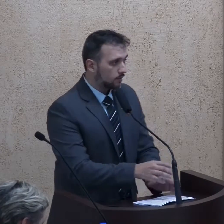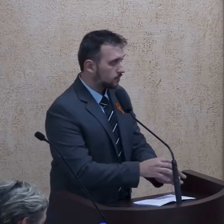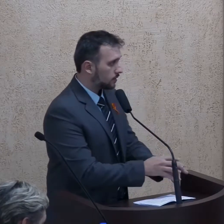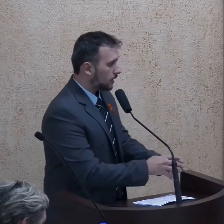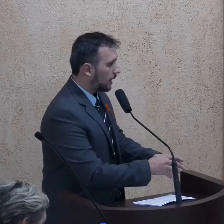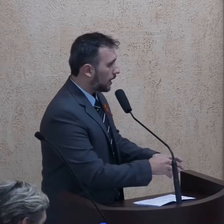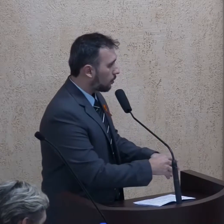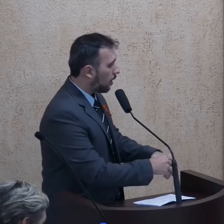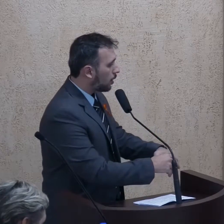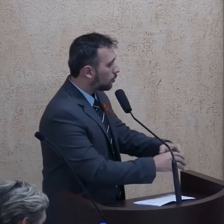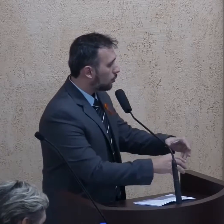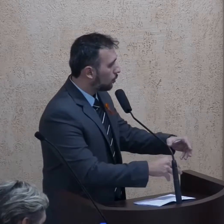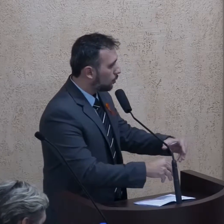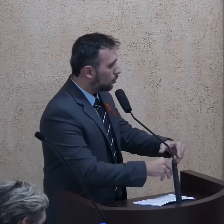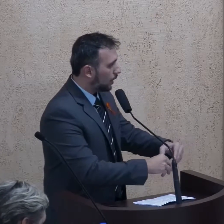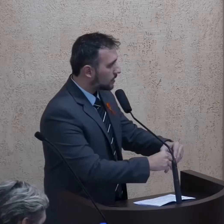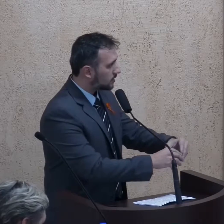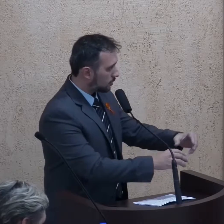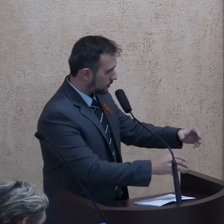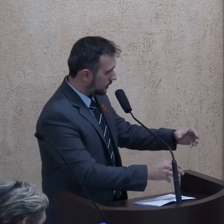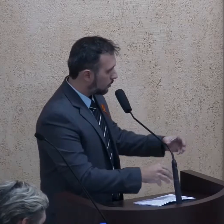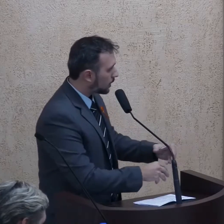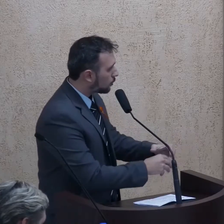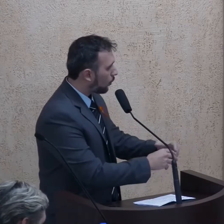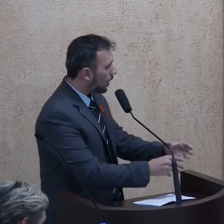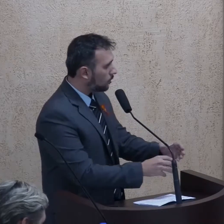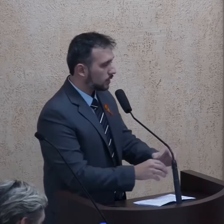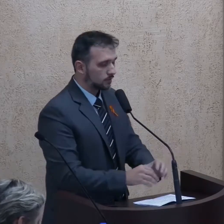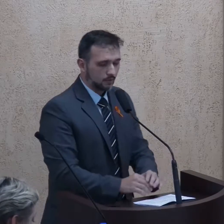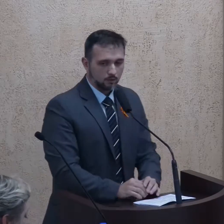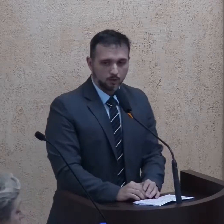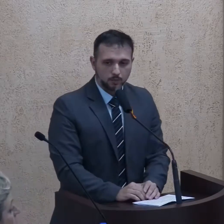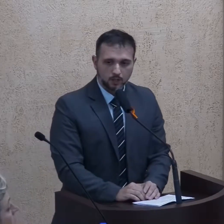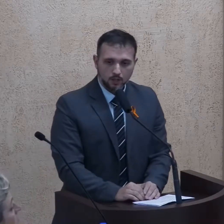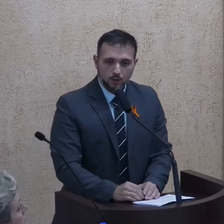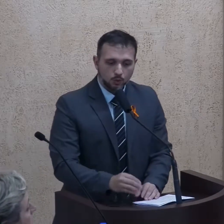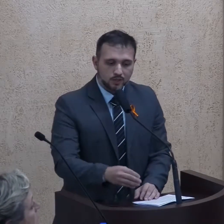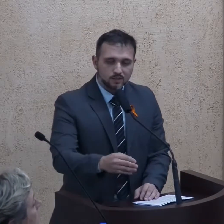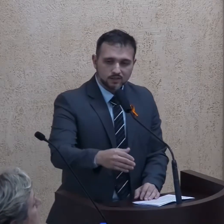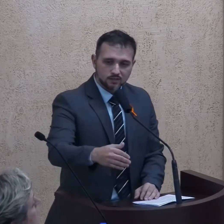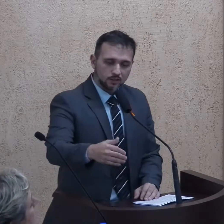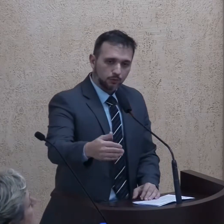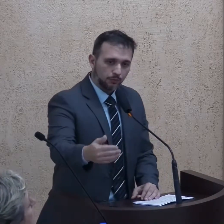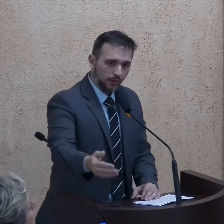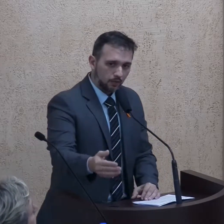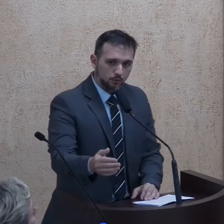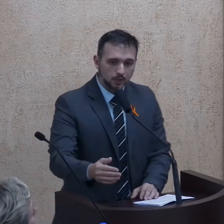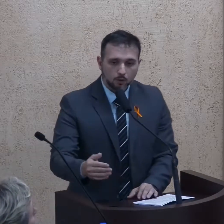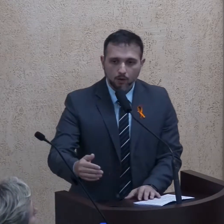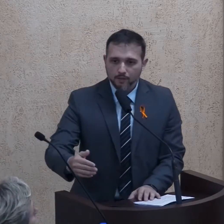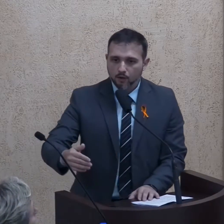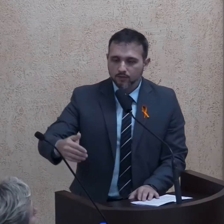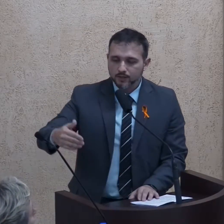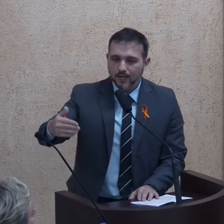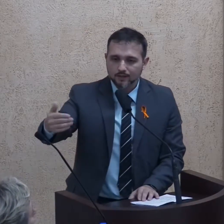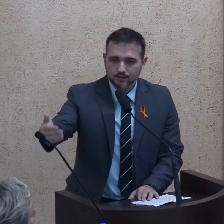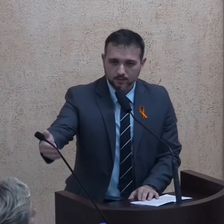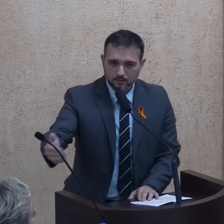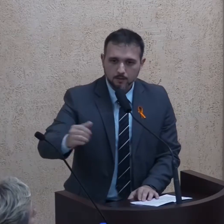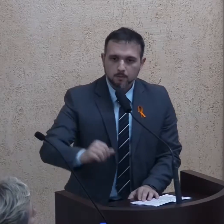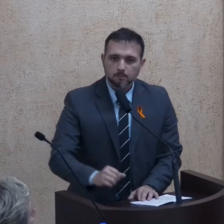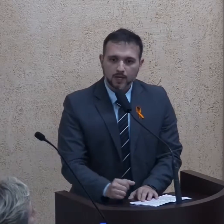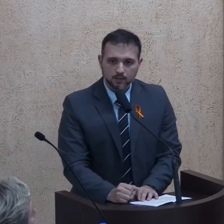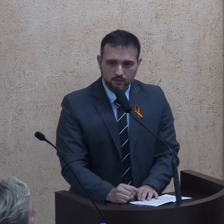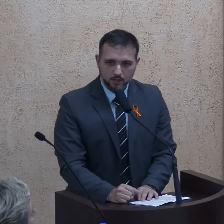qual é a situação atual dessa obra, o que está sendo feito e qual é a nova